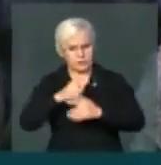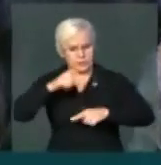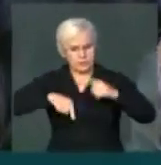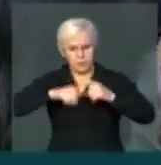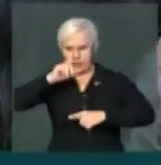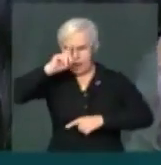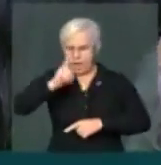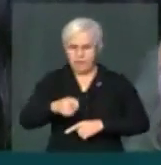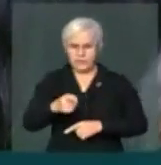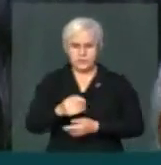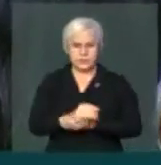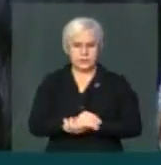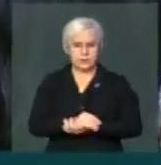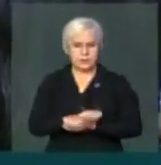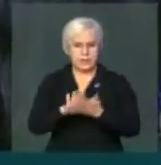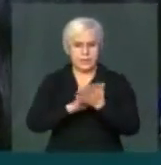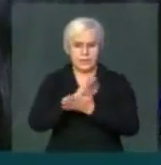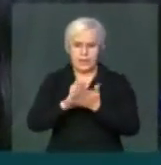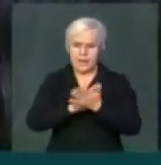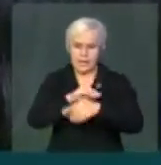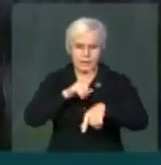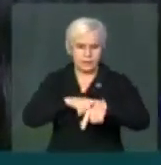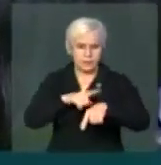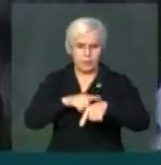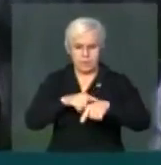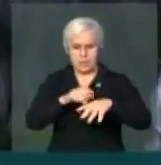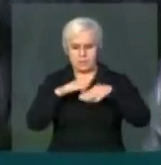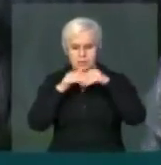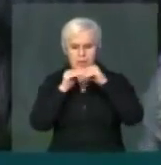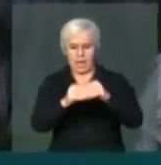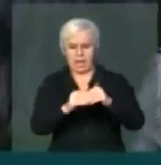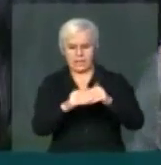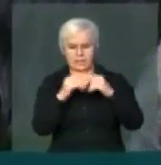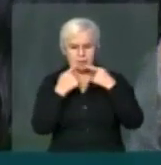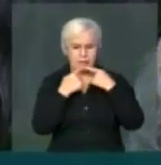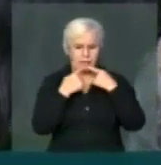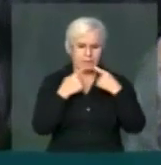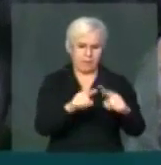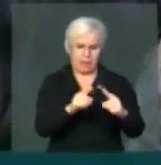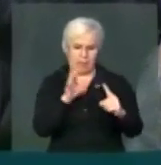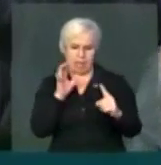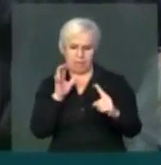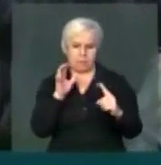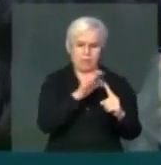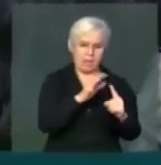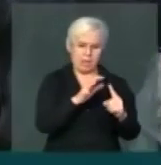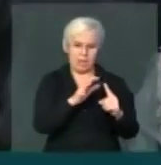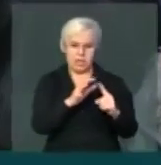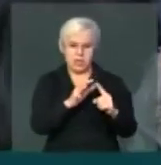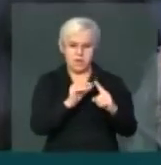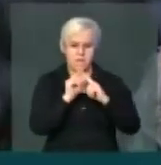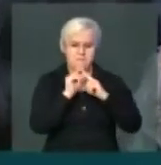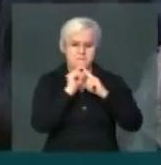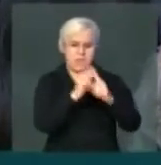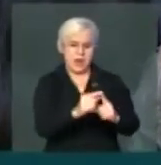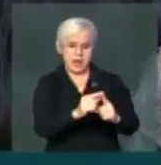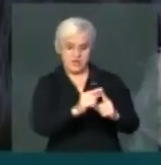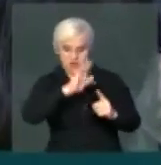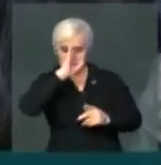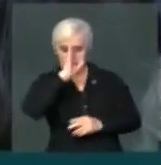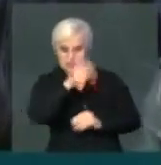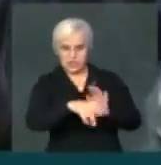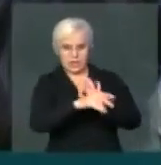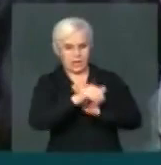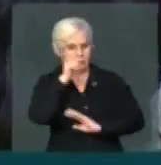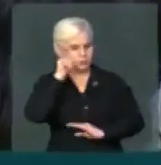de ordem. Não houve em nenhum momento agressão ou chamar a senadora